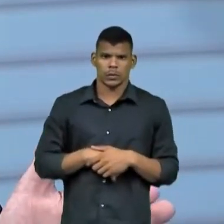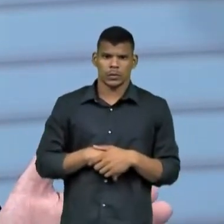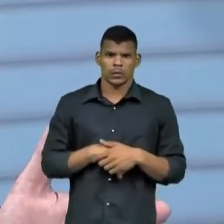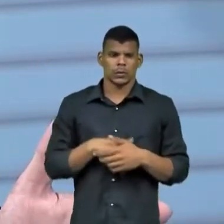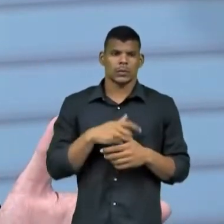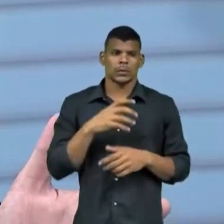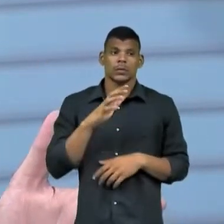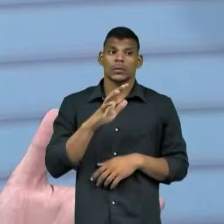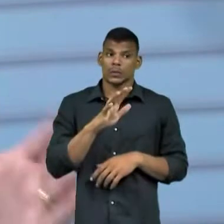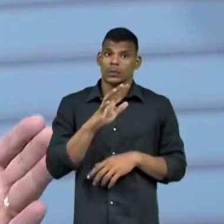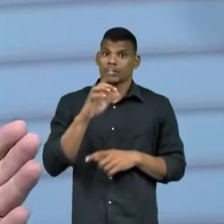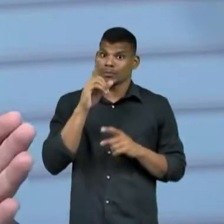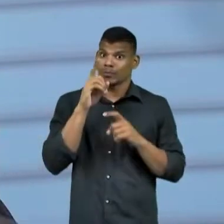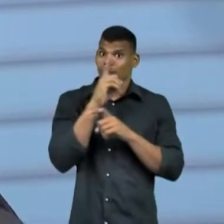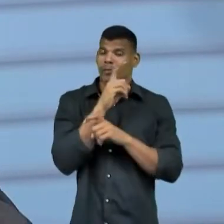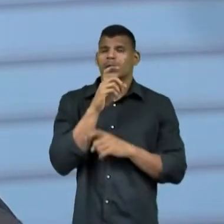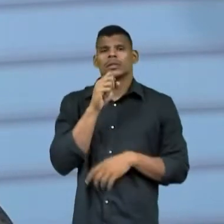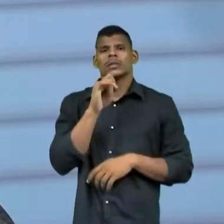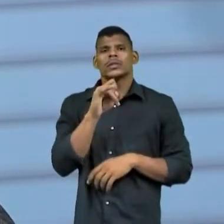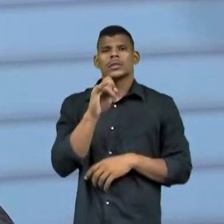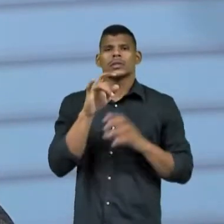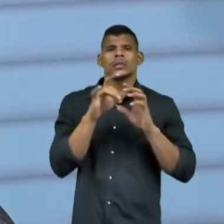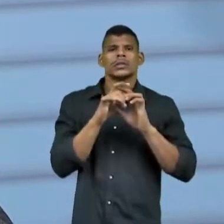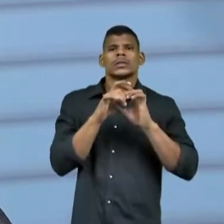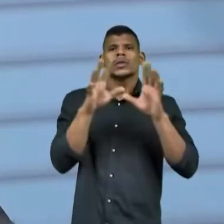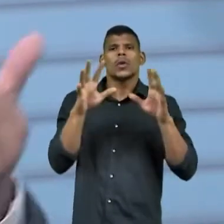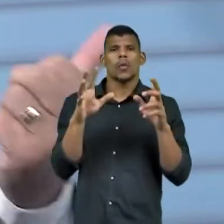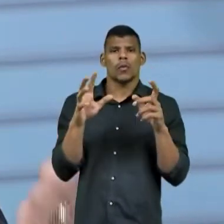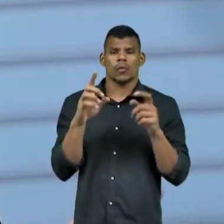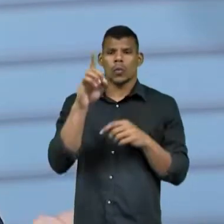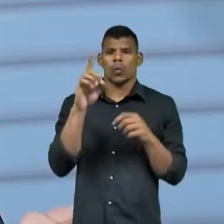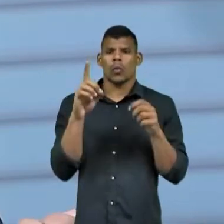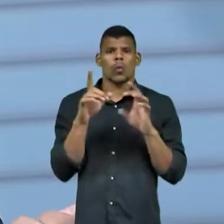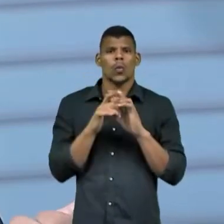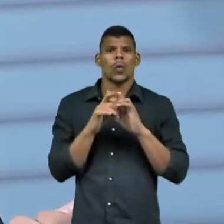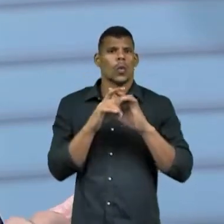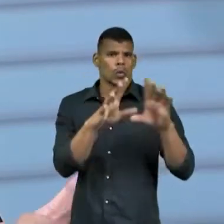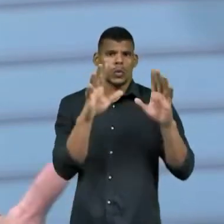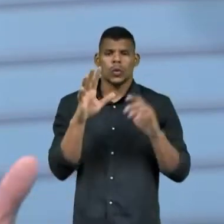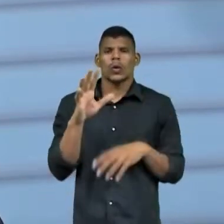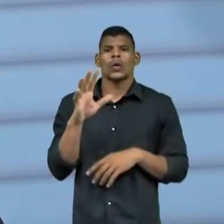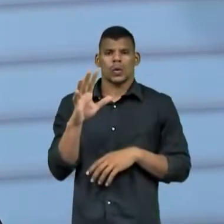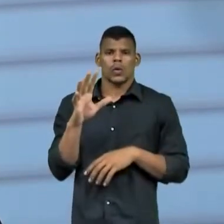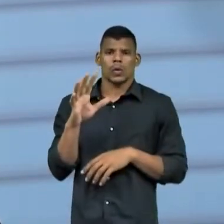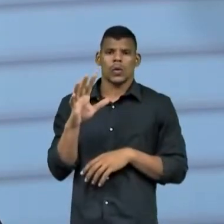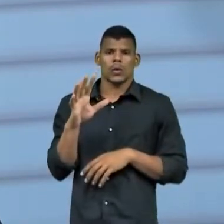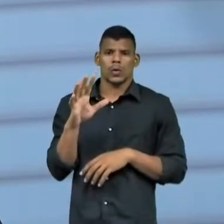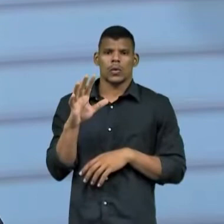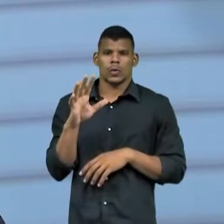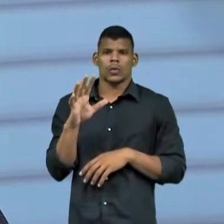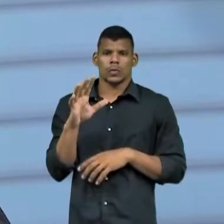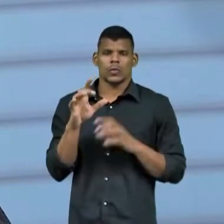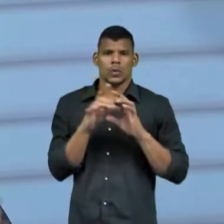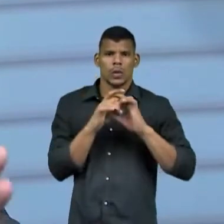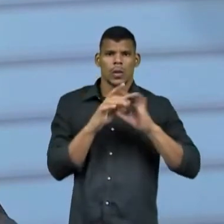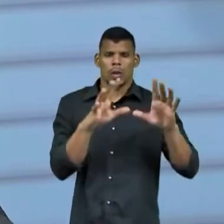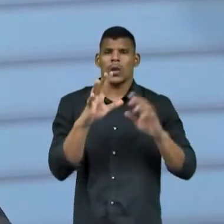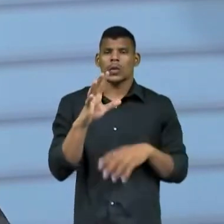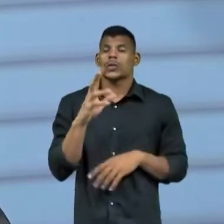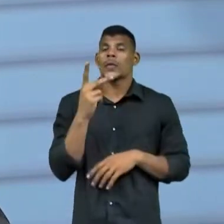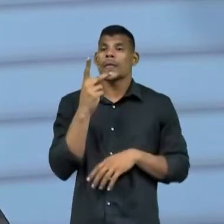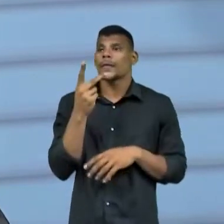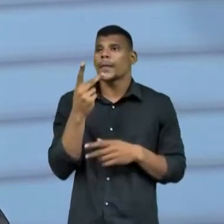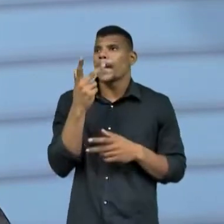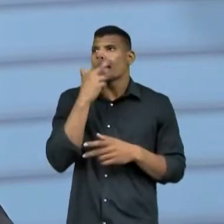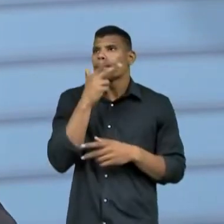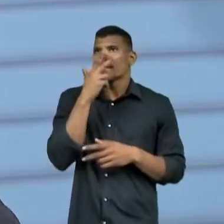produzido né E se ele dissesse não apedreje ele estaria contra a lei de Moisés também ele seria apedrejado então Ali era um momento